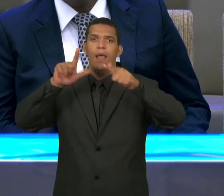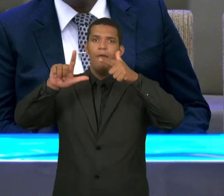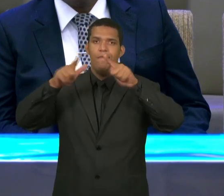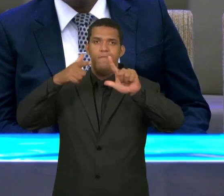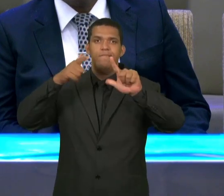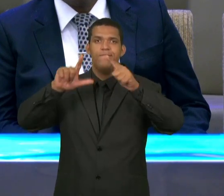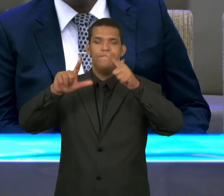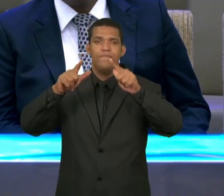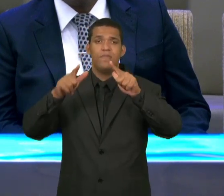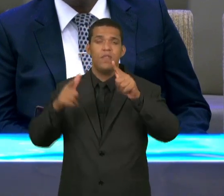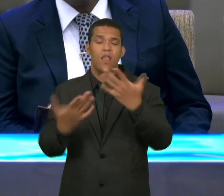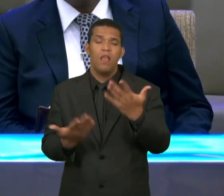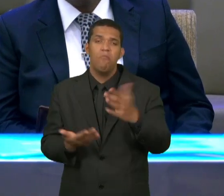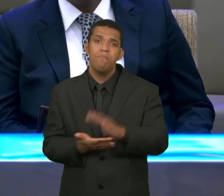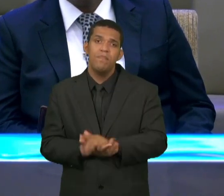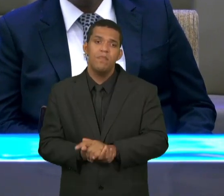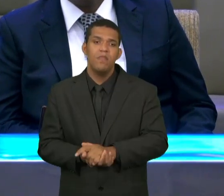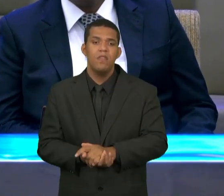talvez ele tivesse